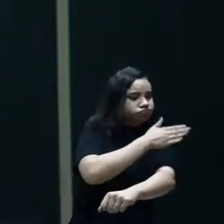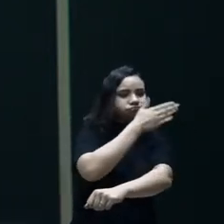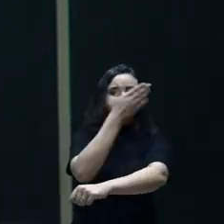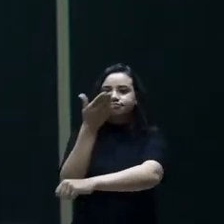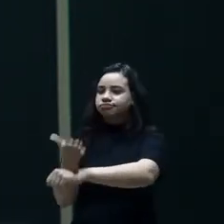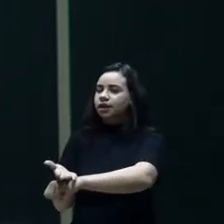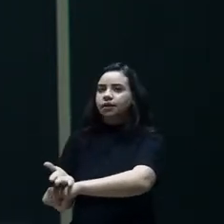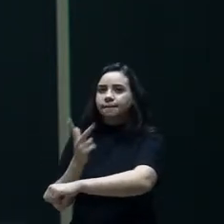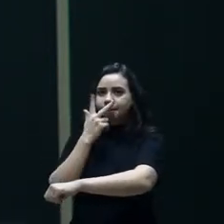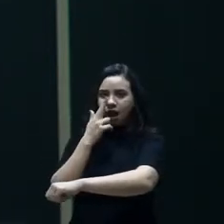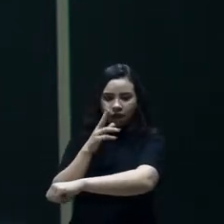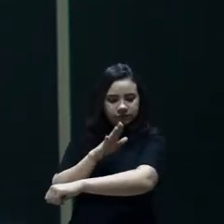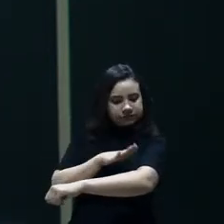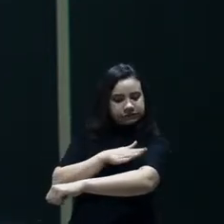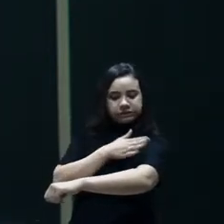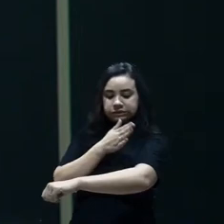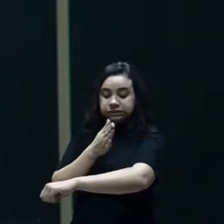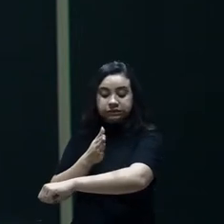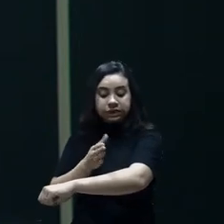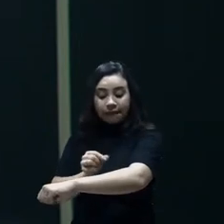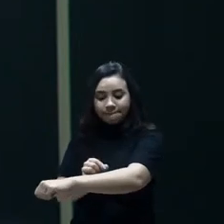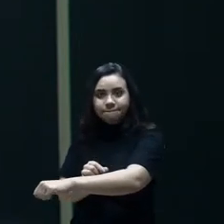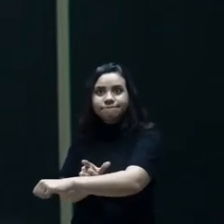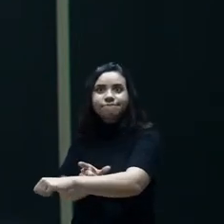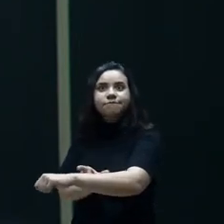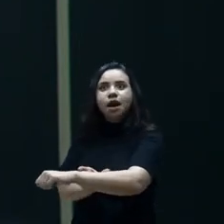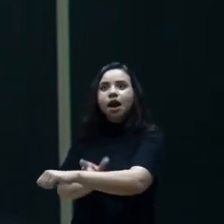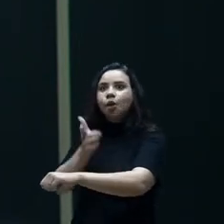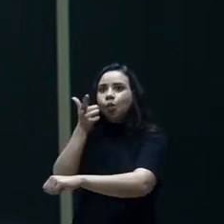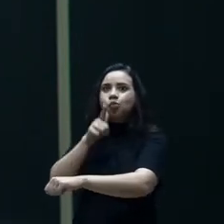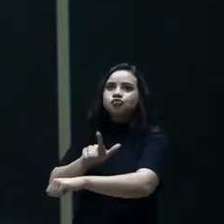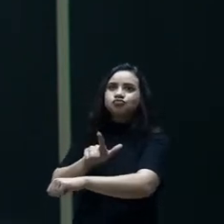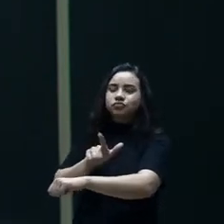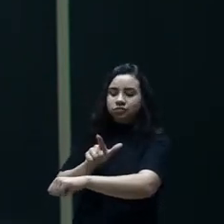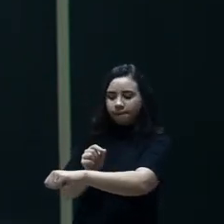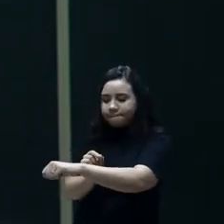a agenda, a gente risca os compromissos e encaixa